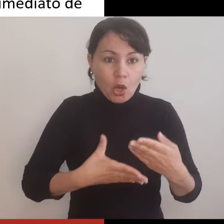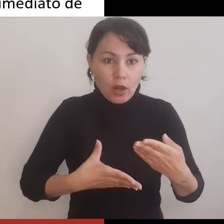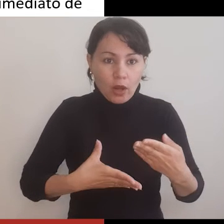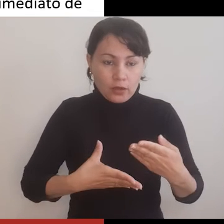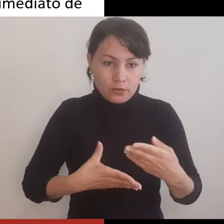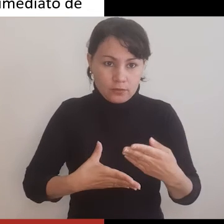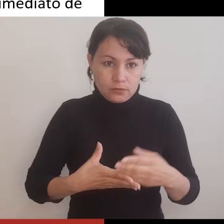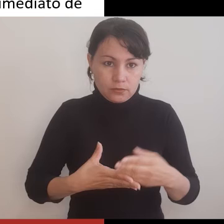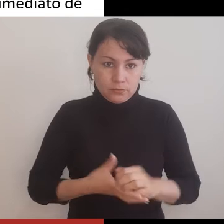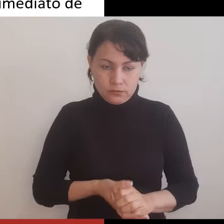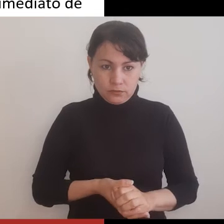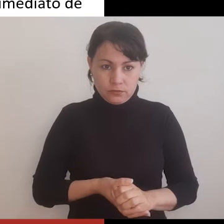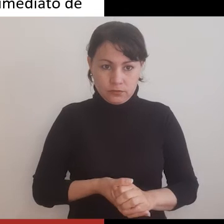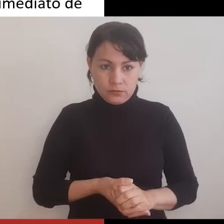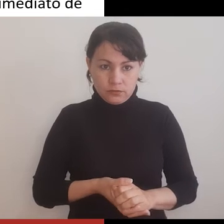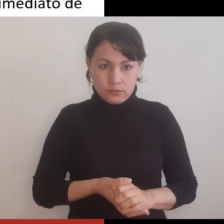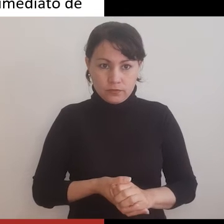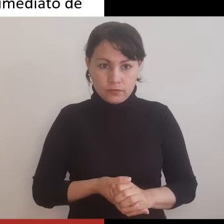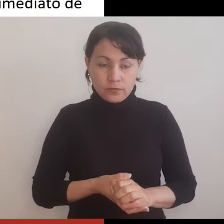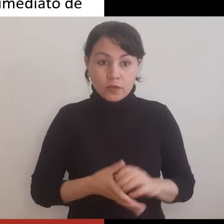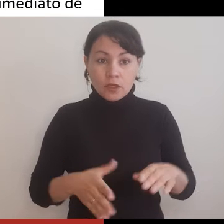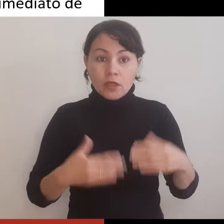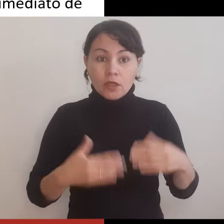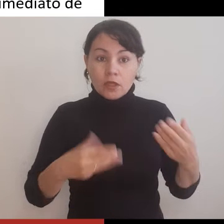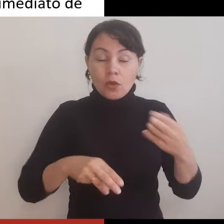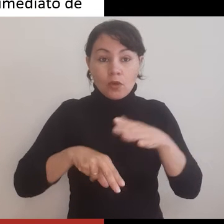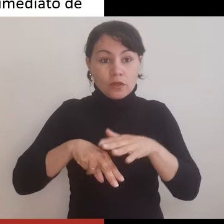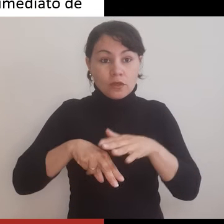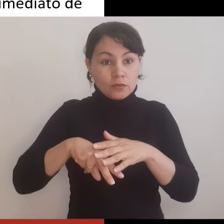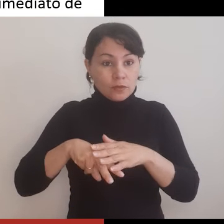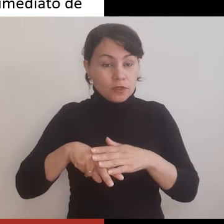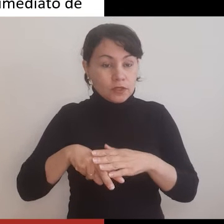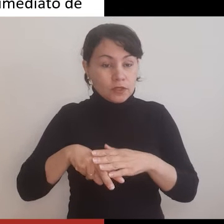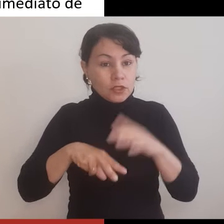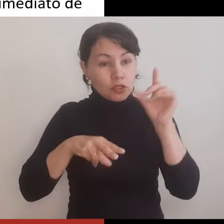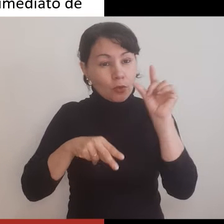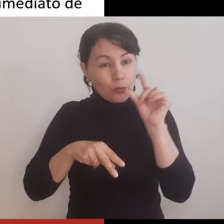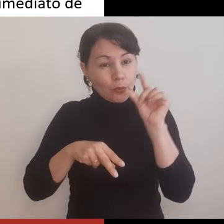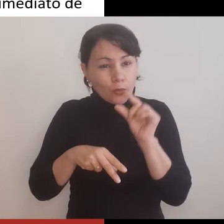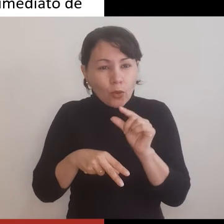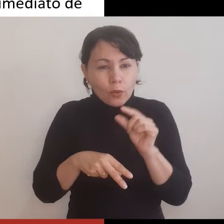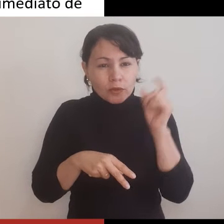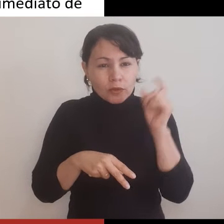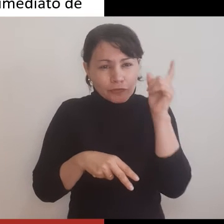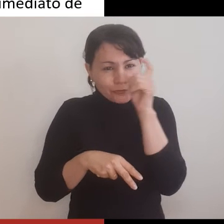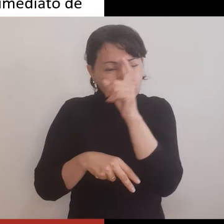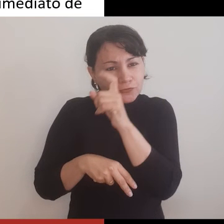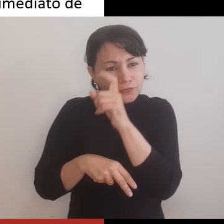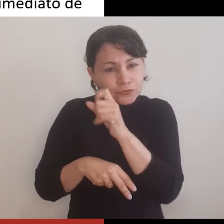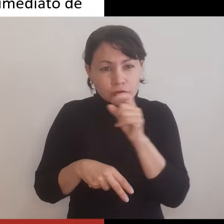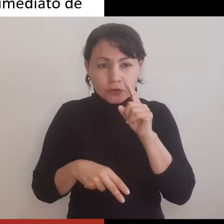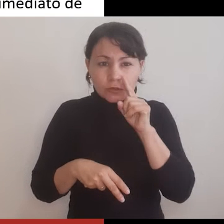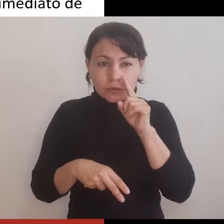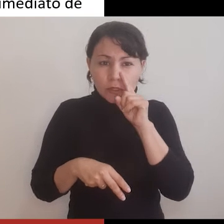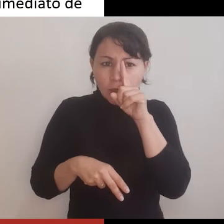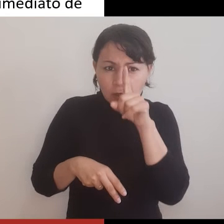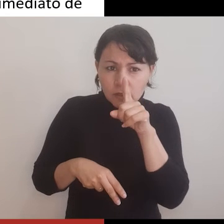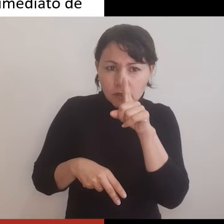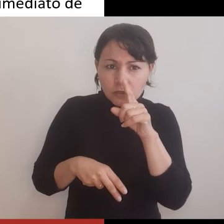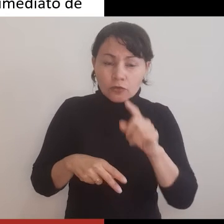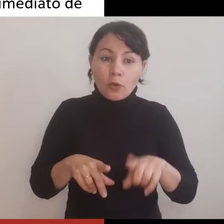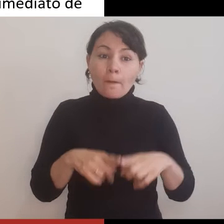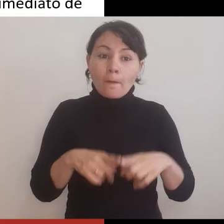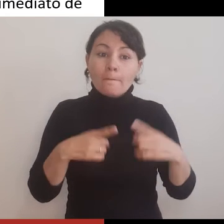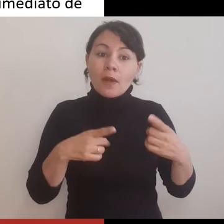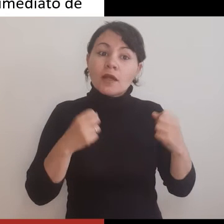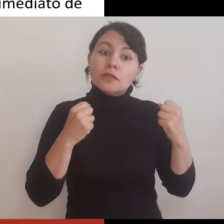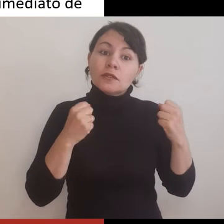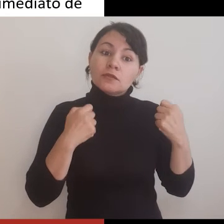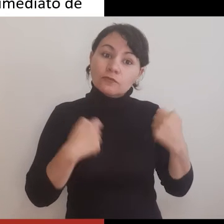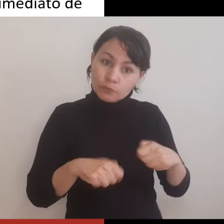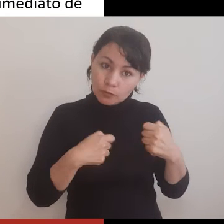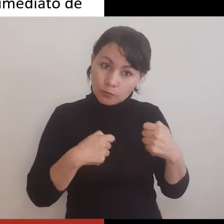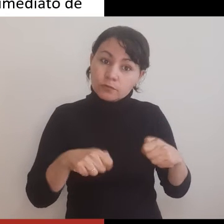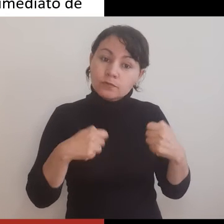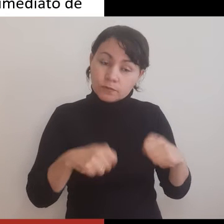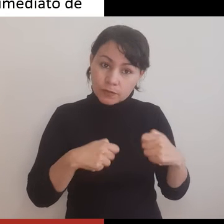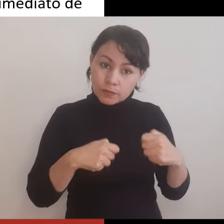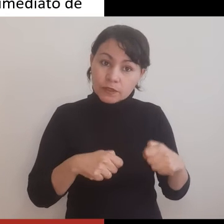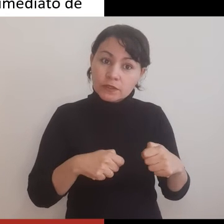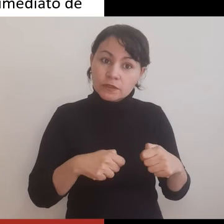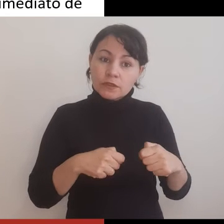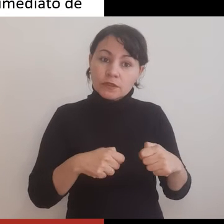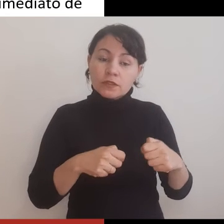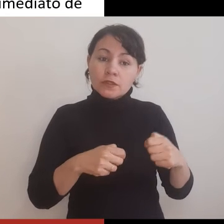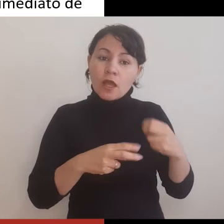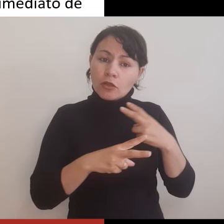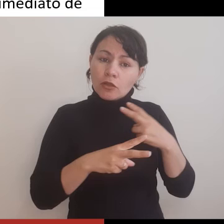imediata. Então, esses pacientes, eles são um pouco menos complexos, mas ainda assim podem precisar de